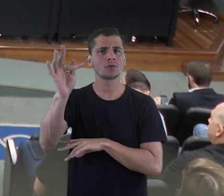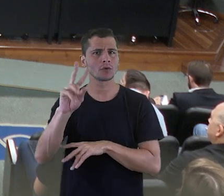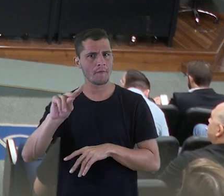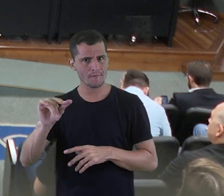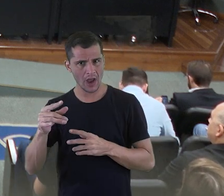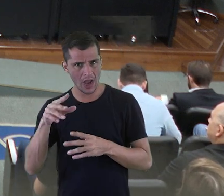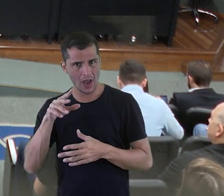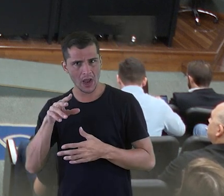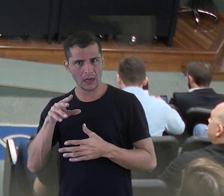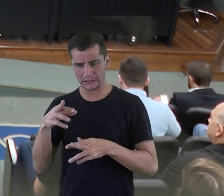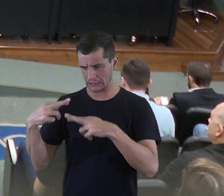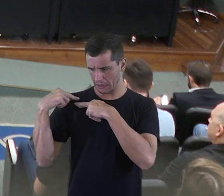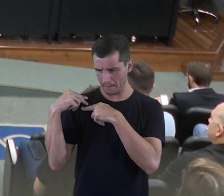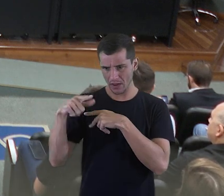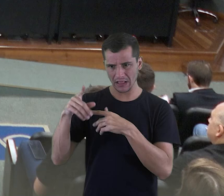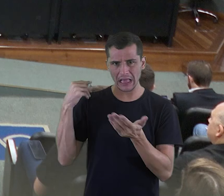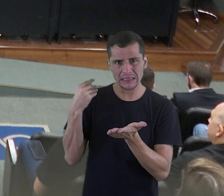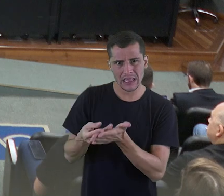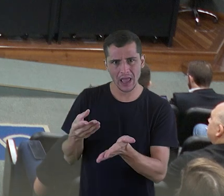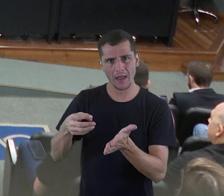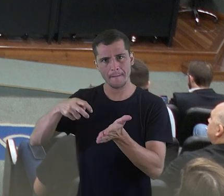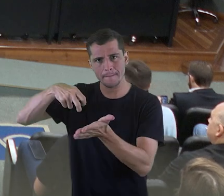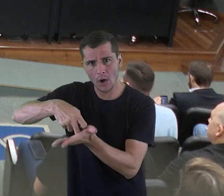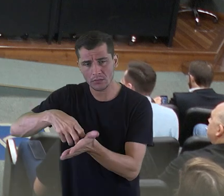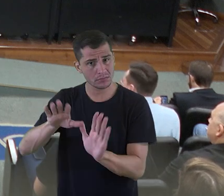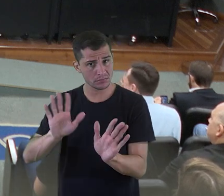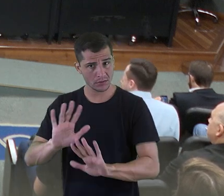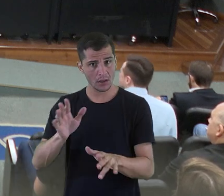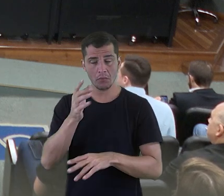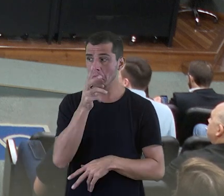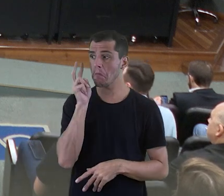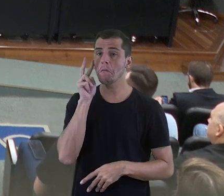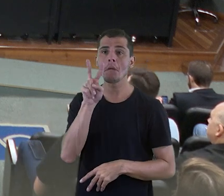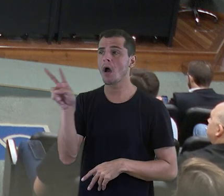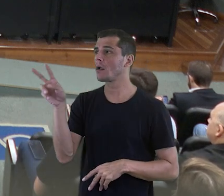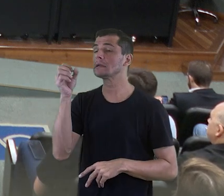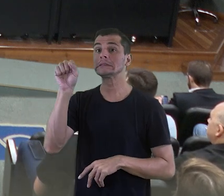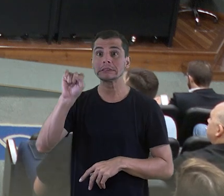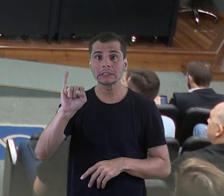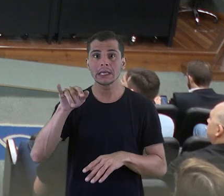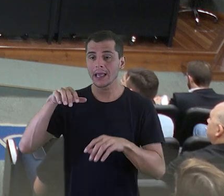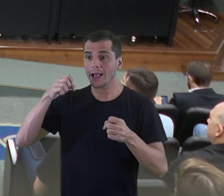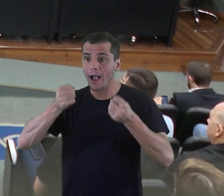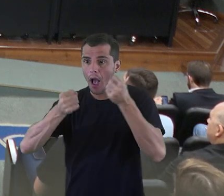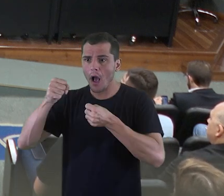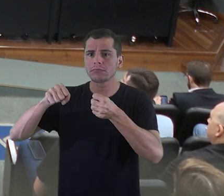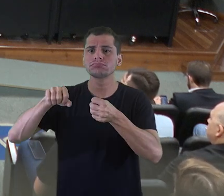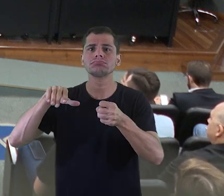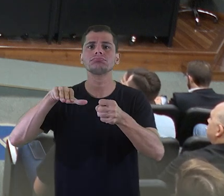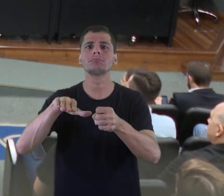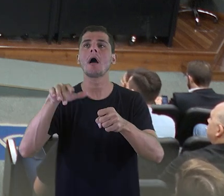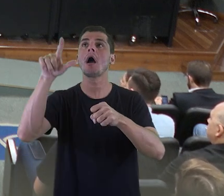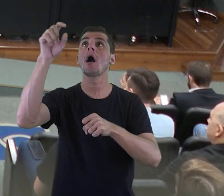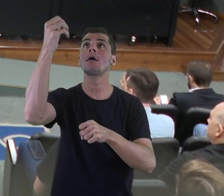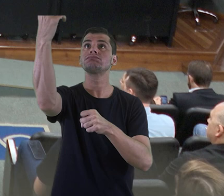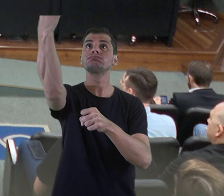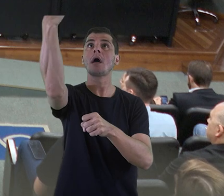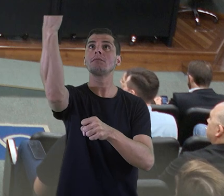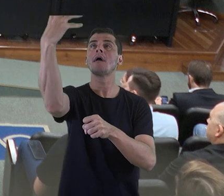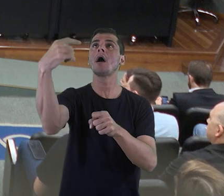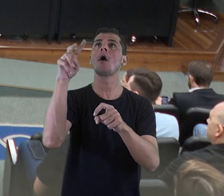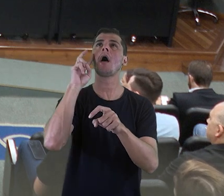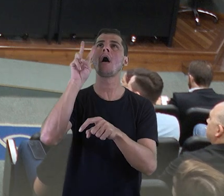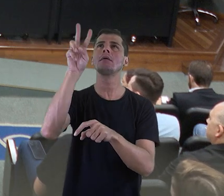entre a tua integridade física, a tua vida e uma infração administrativa e você comete infração administrativa.